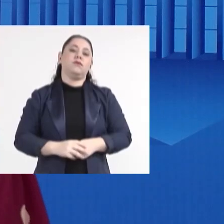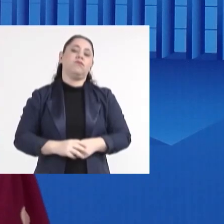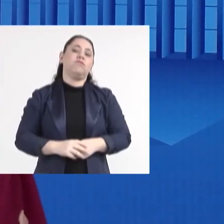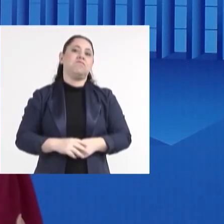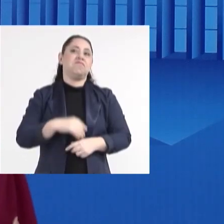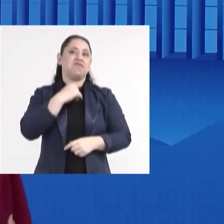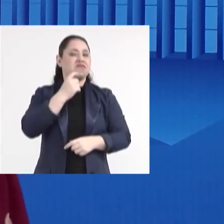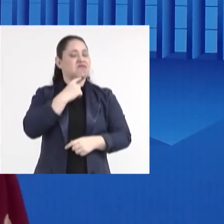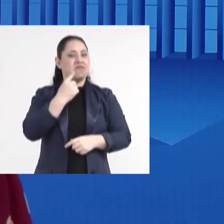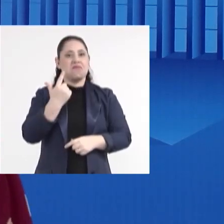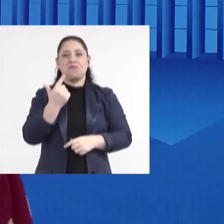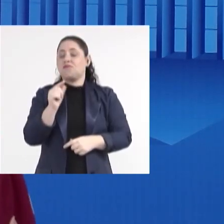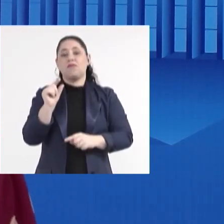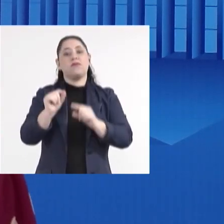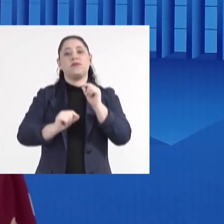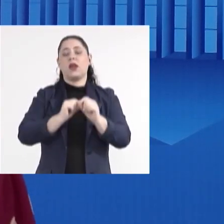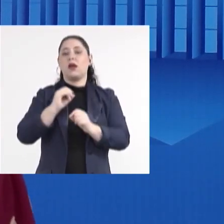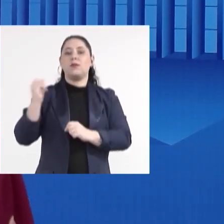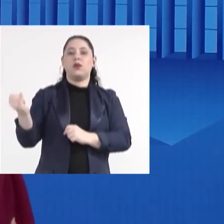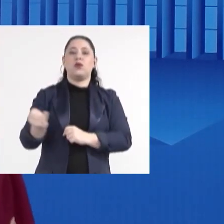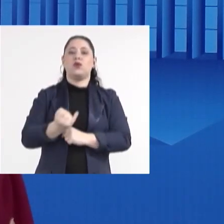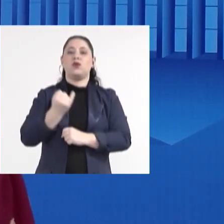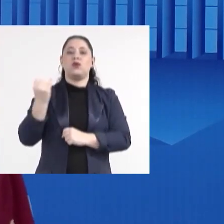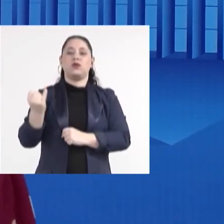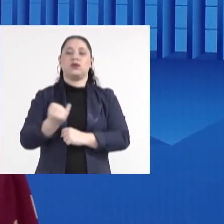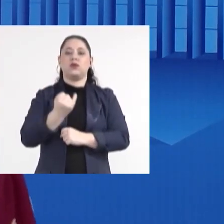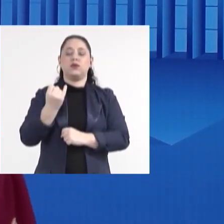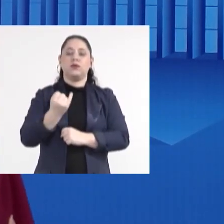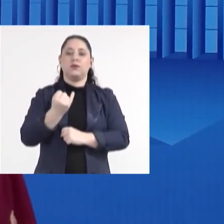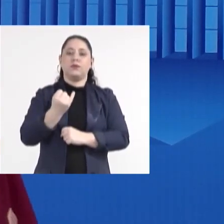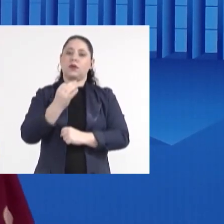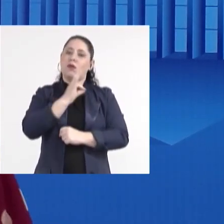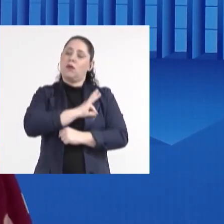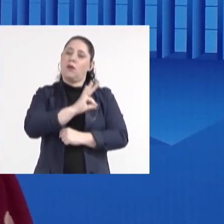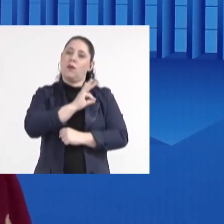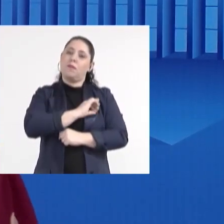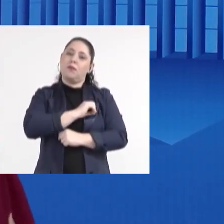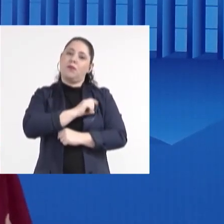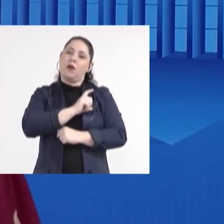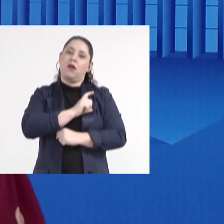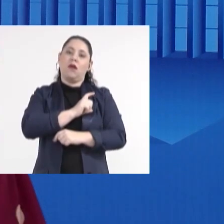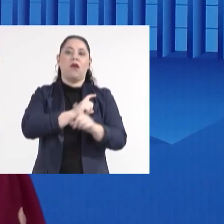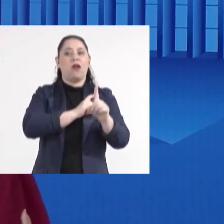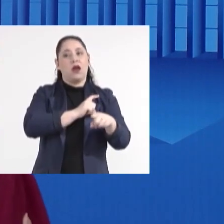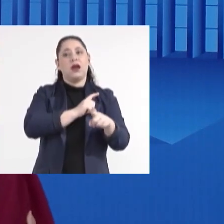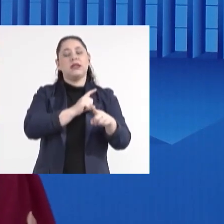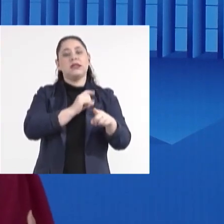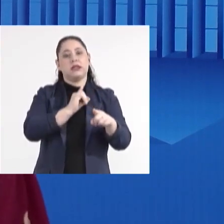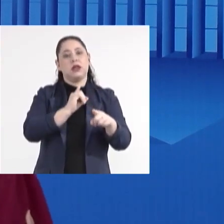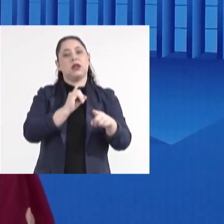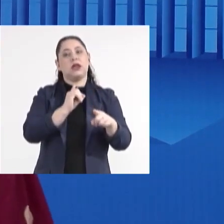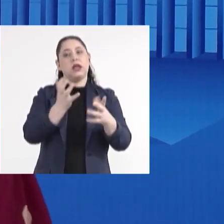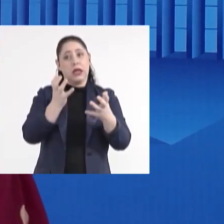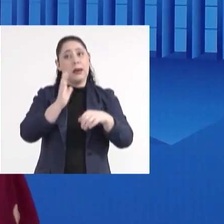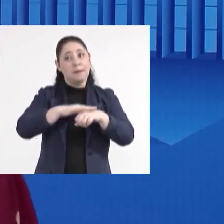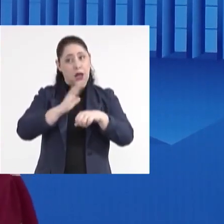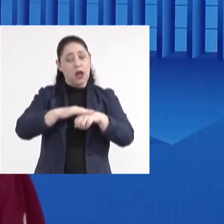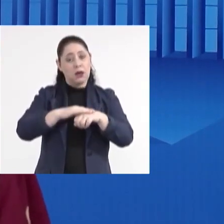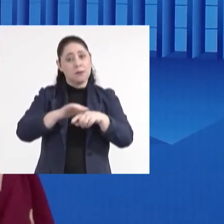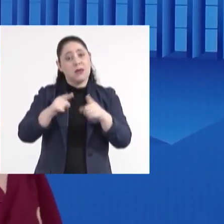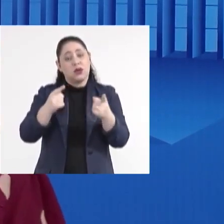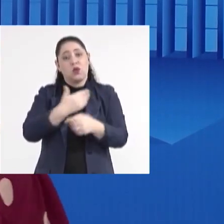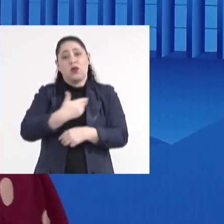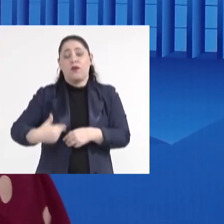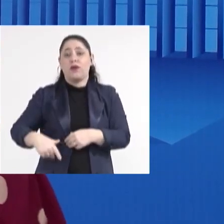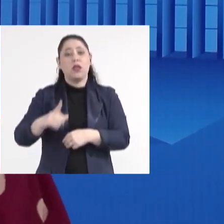Então, eu não tenho dúvida da importância desse aumento, embora, é claro que a gente gostaria de mais, mas é